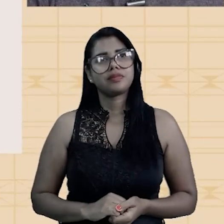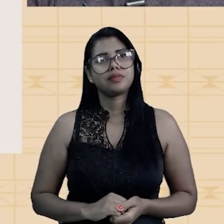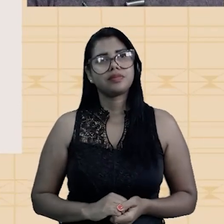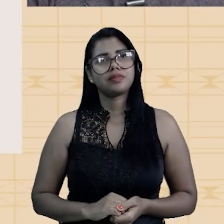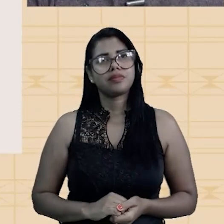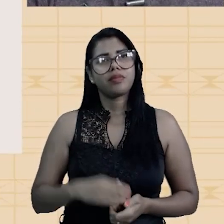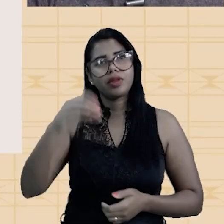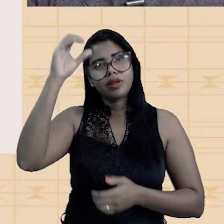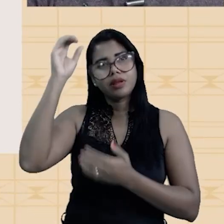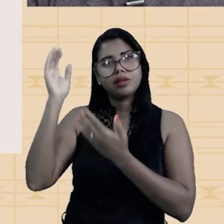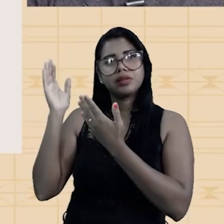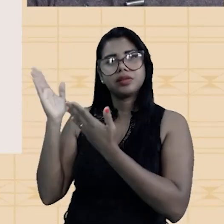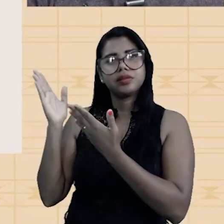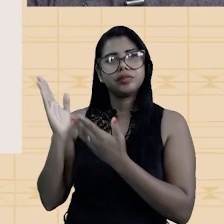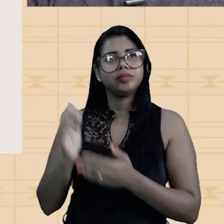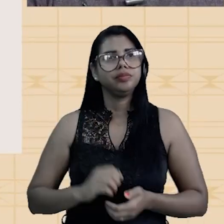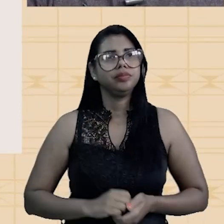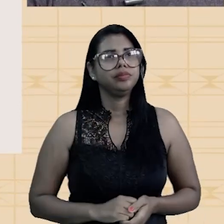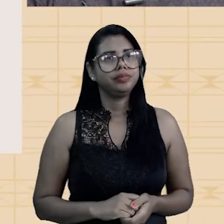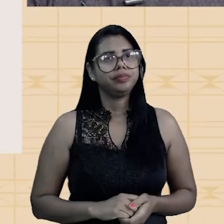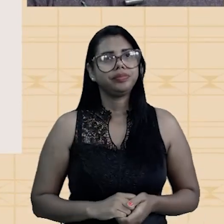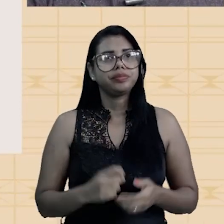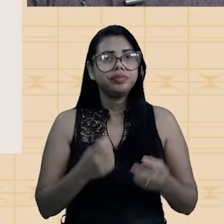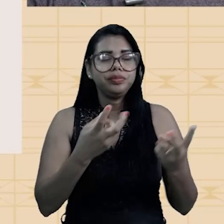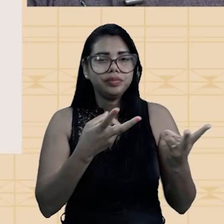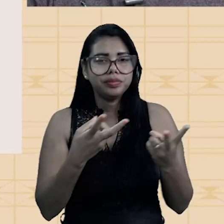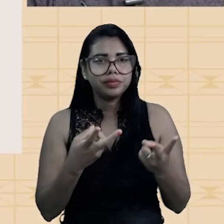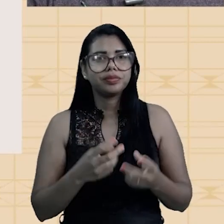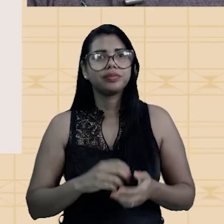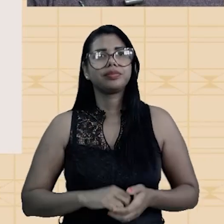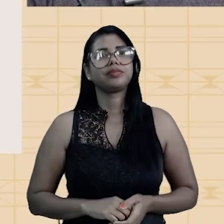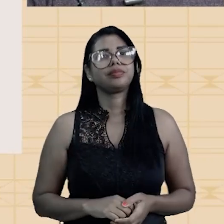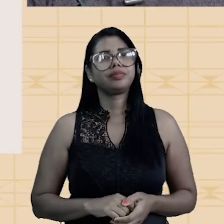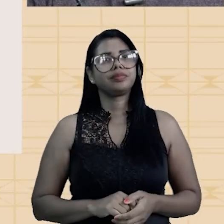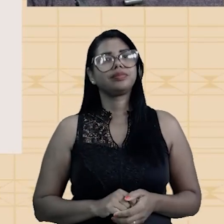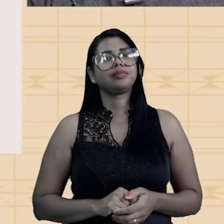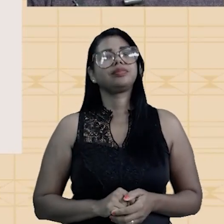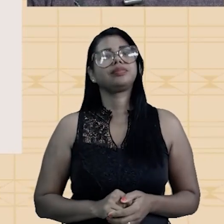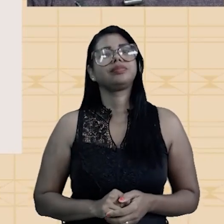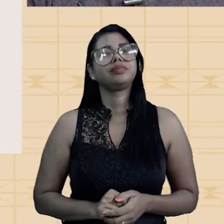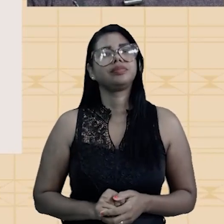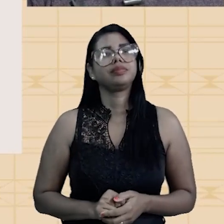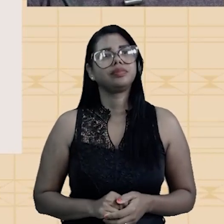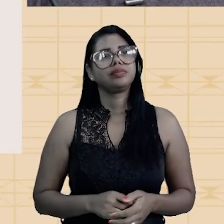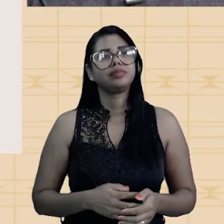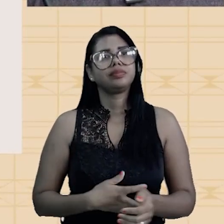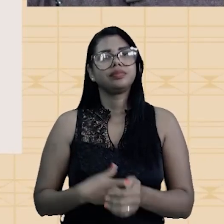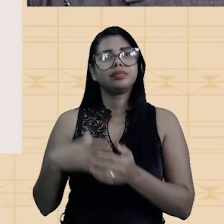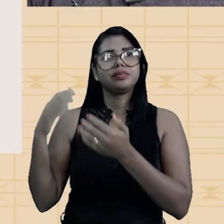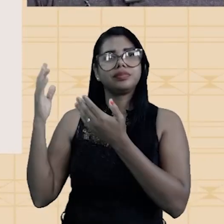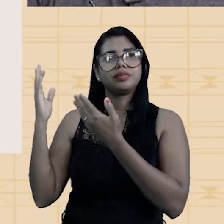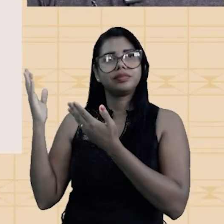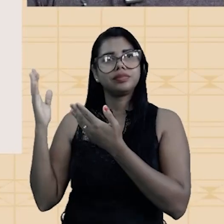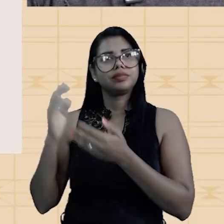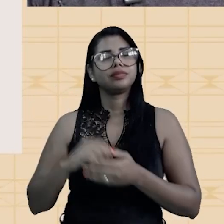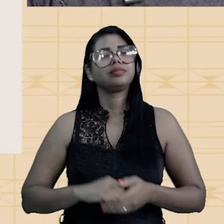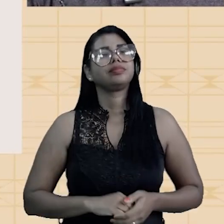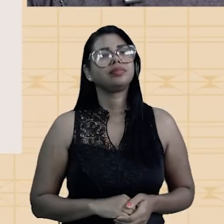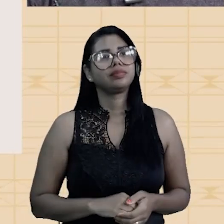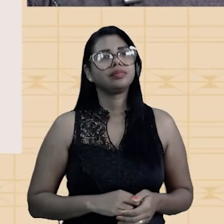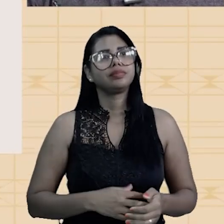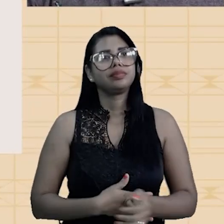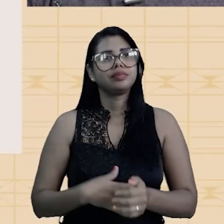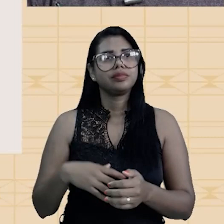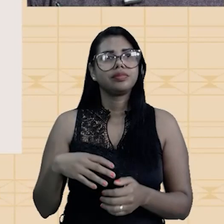entrave. Percebeu? Então, o R2, não é? O R1 foi